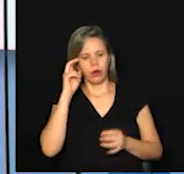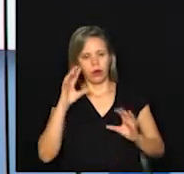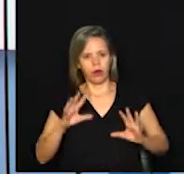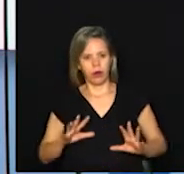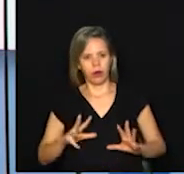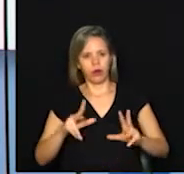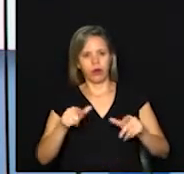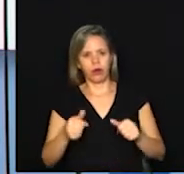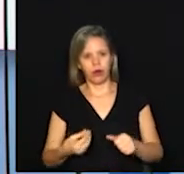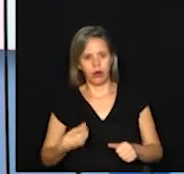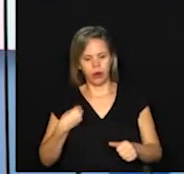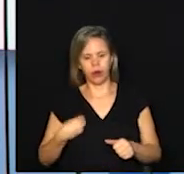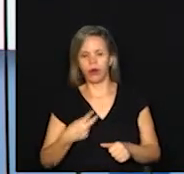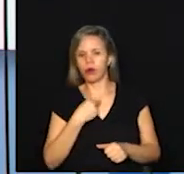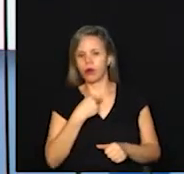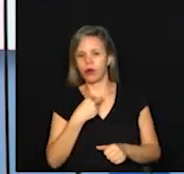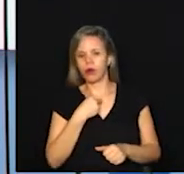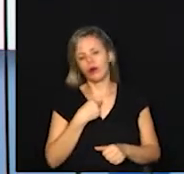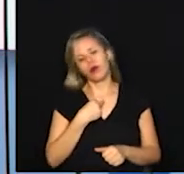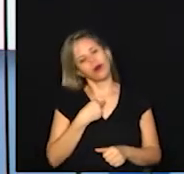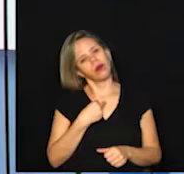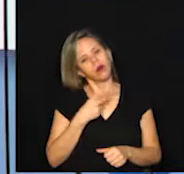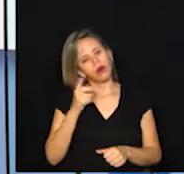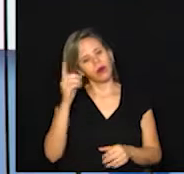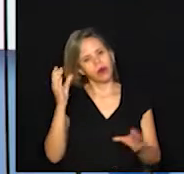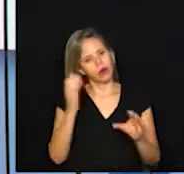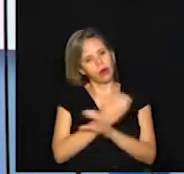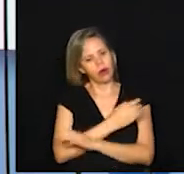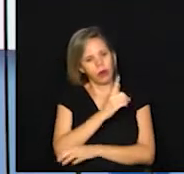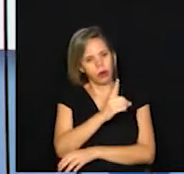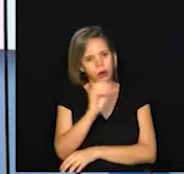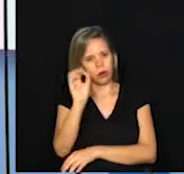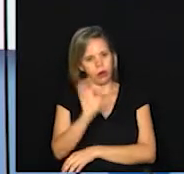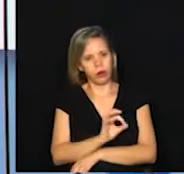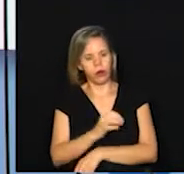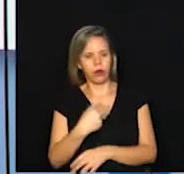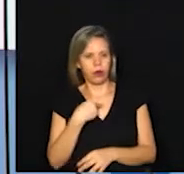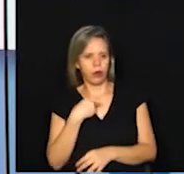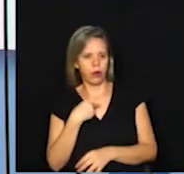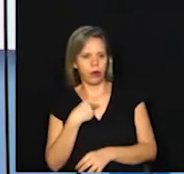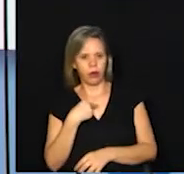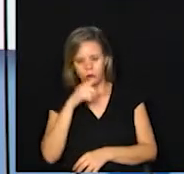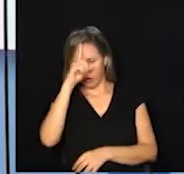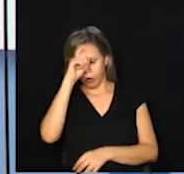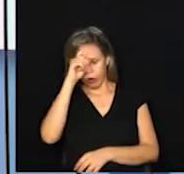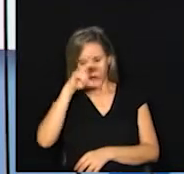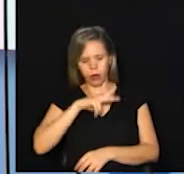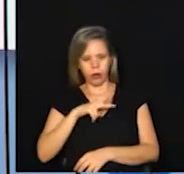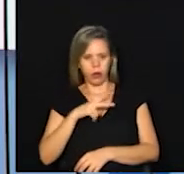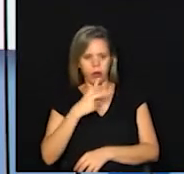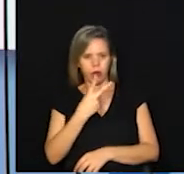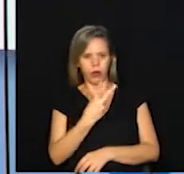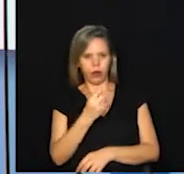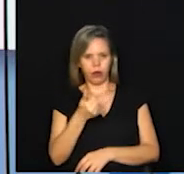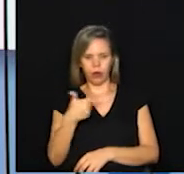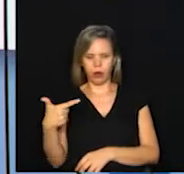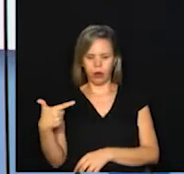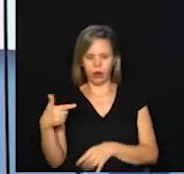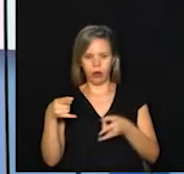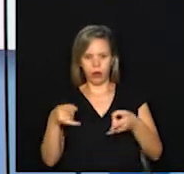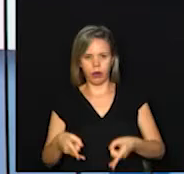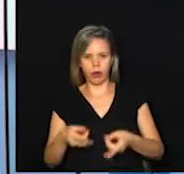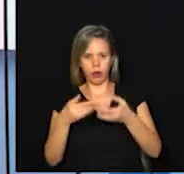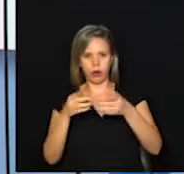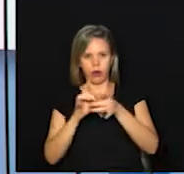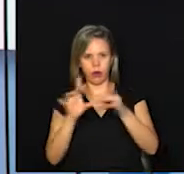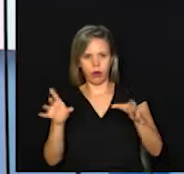todos estavam ocupados, ou seja, 100% de ocupação. A rede particular, 212 leitos